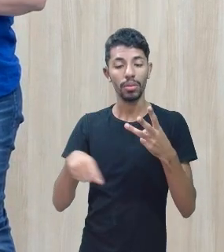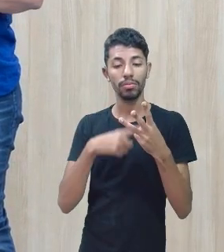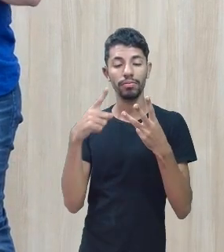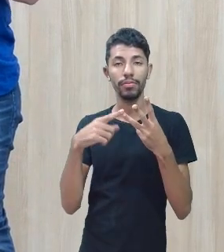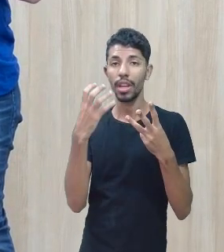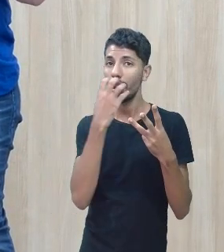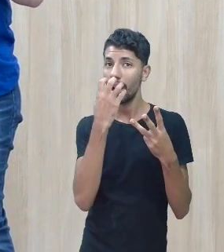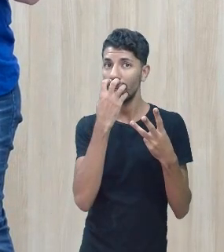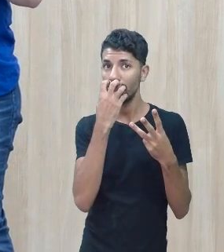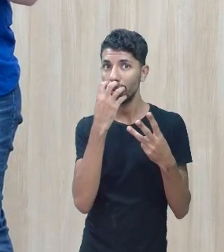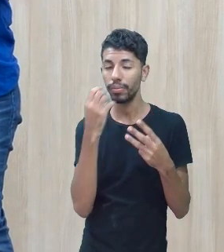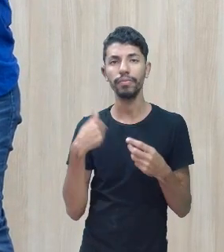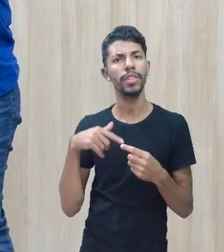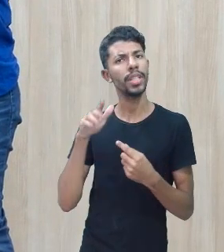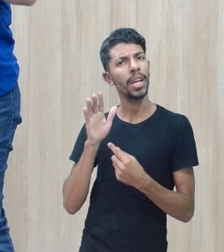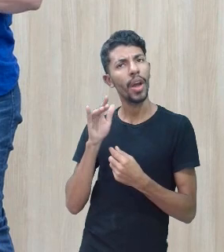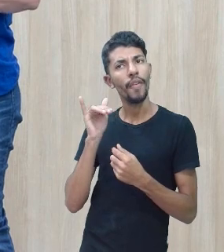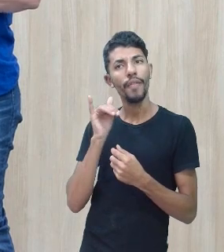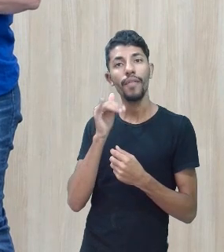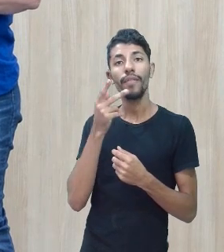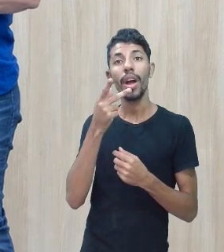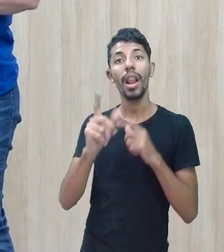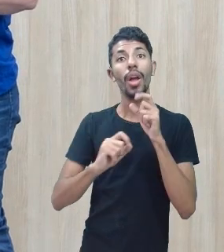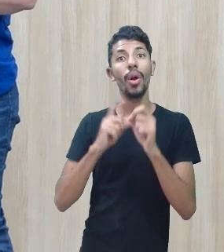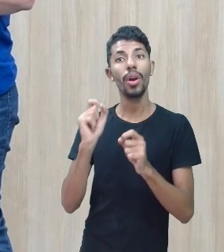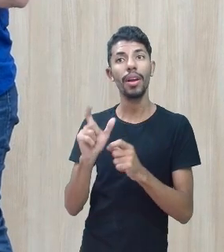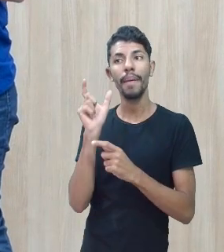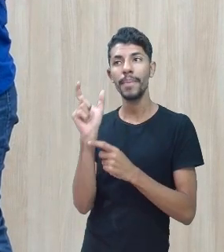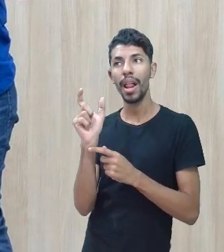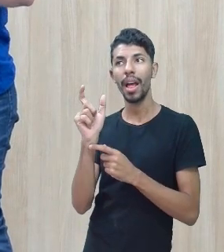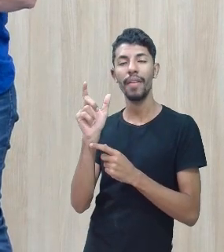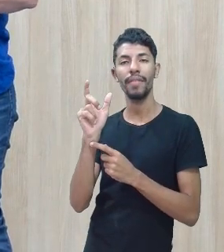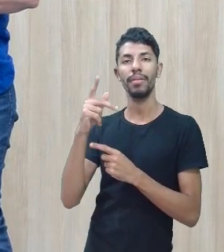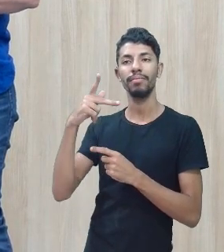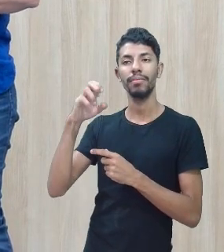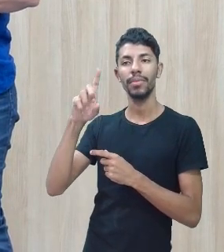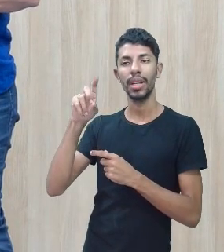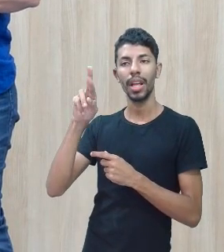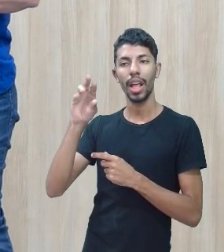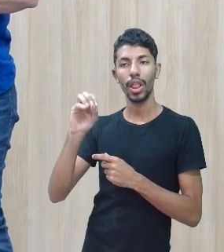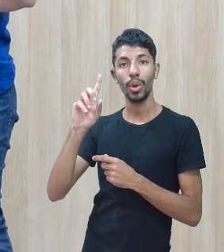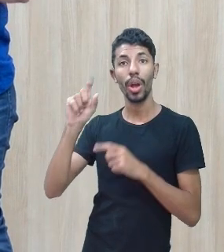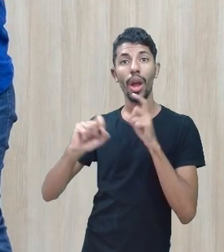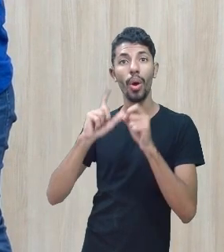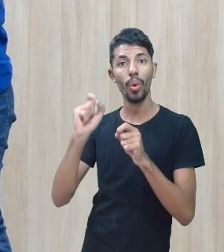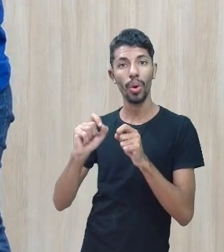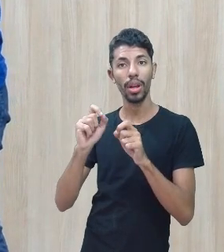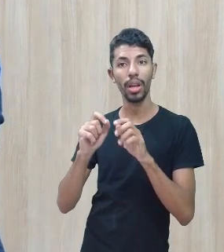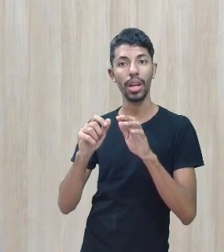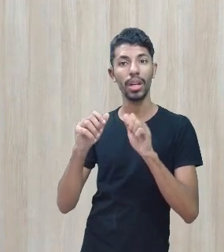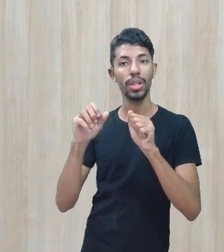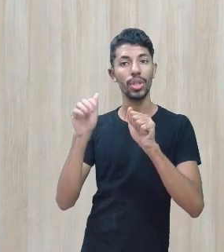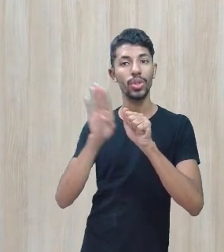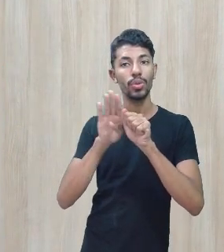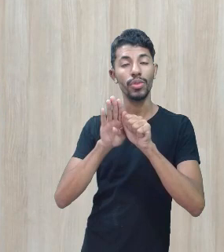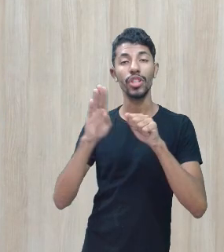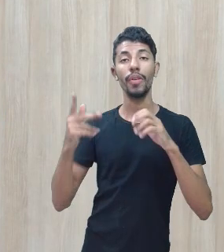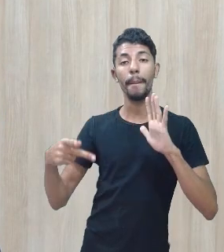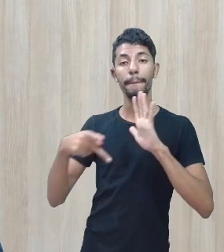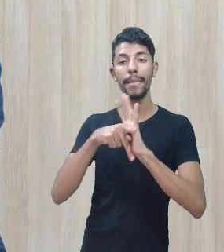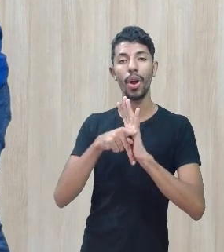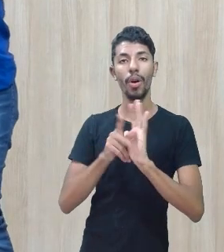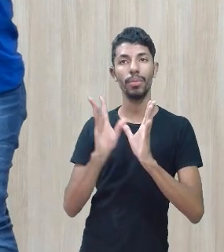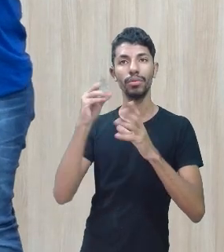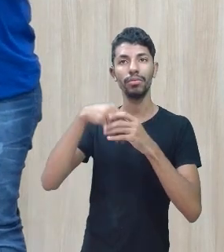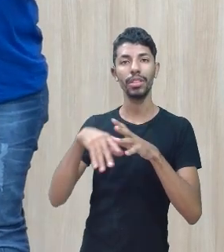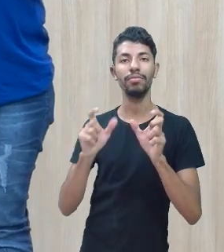Pedro era um substantivo próprio dentro da morfologia. Não é? Então, na classe de